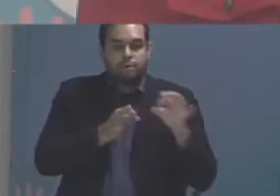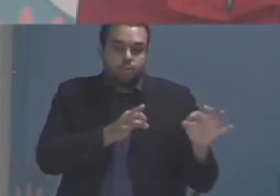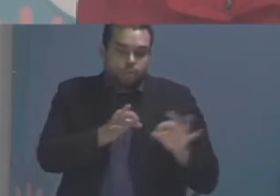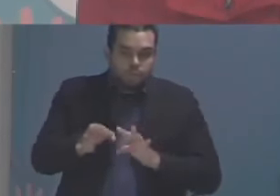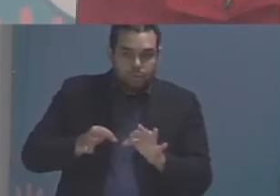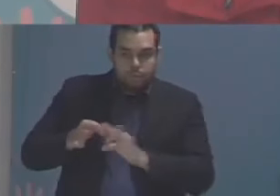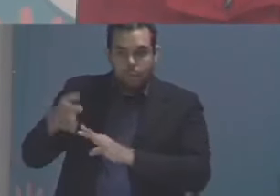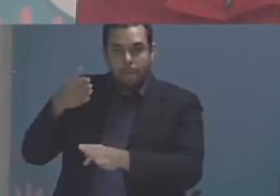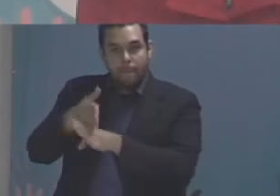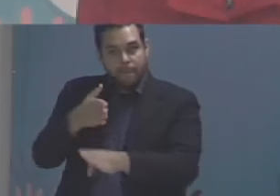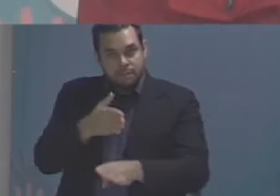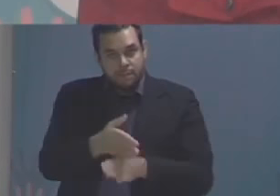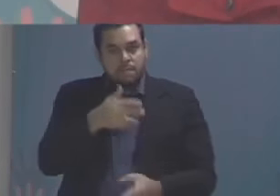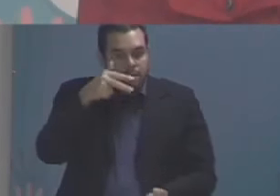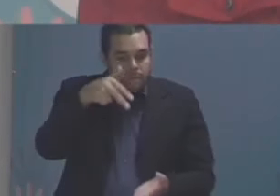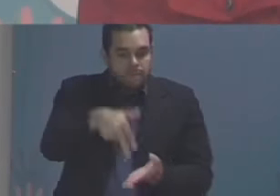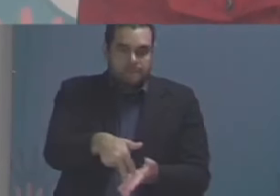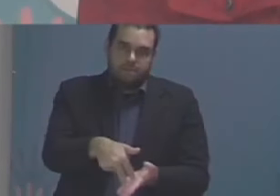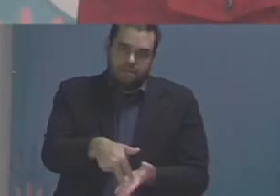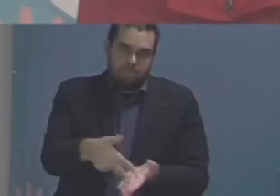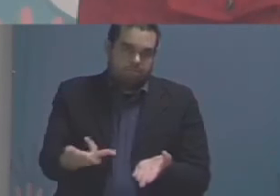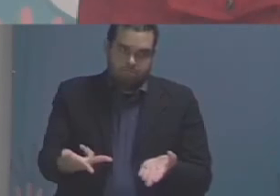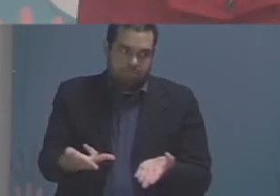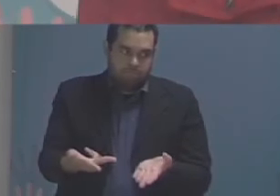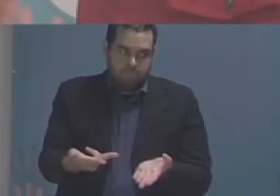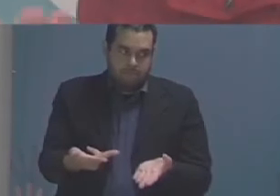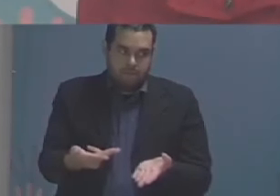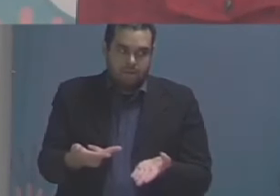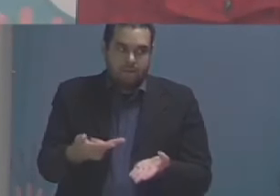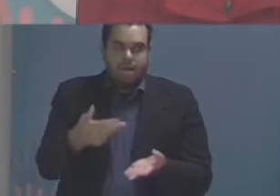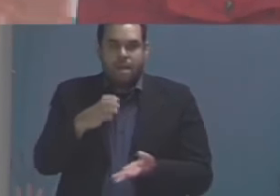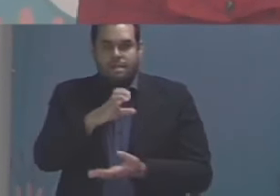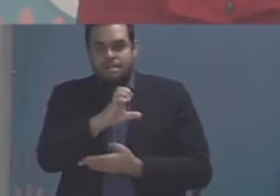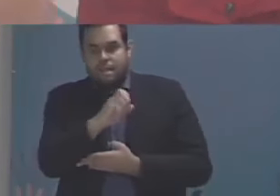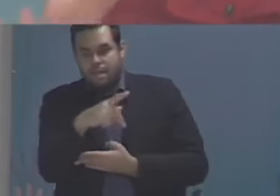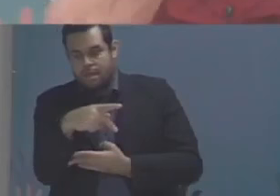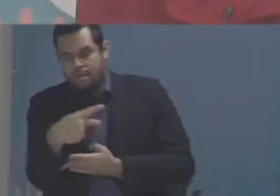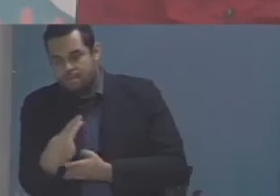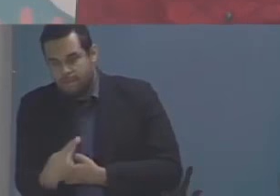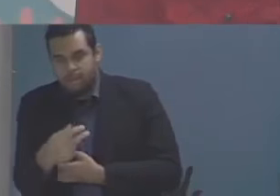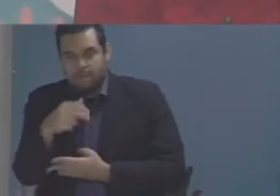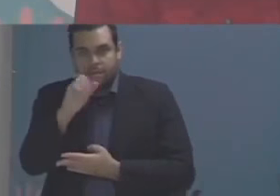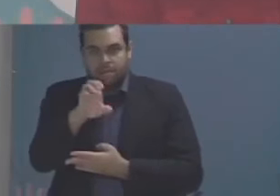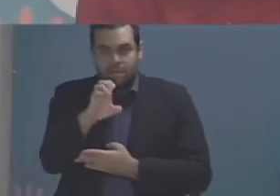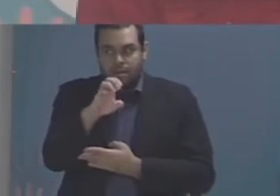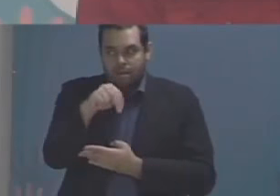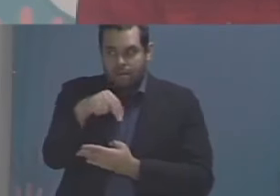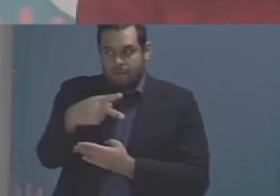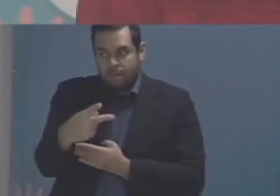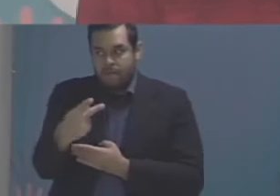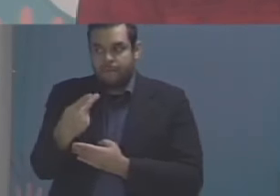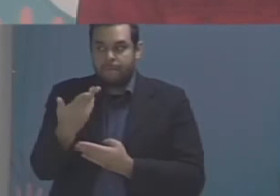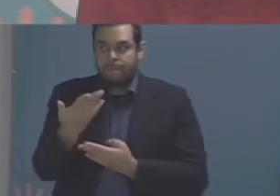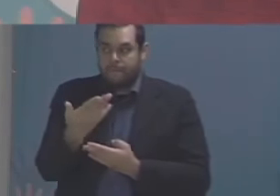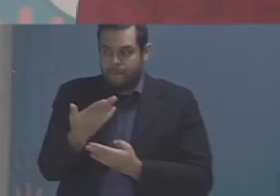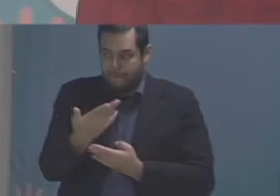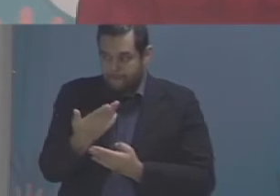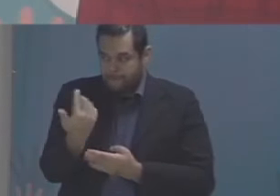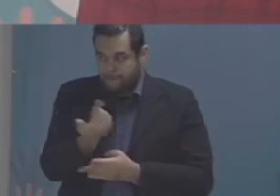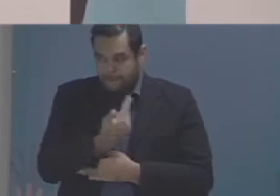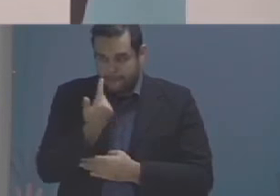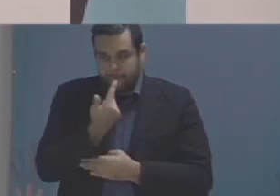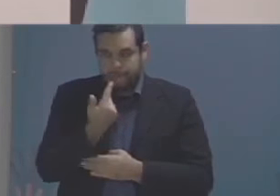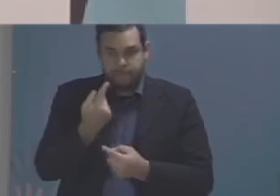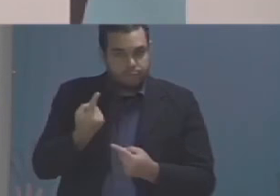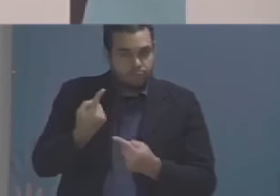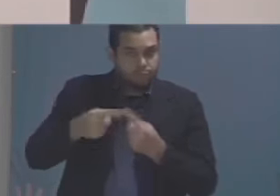com as participações. Eu vejo o tempo todo essa crítica, o CNP é antigo, aliás, ouvi isso até de outra chapa, nós